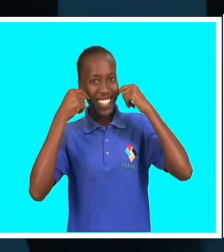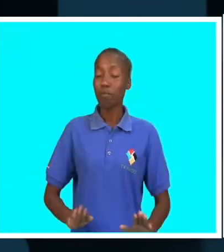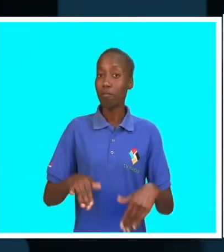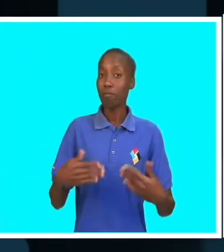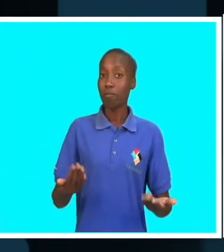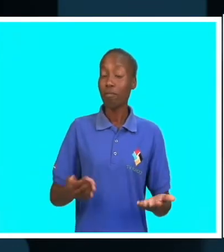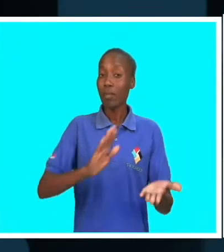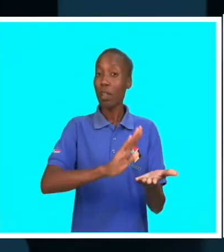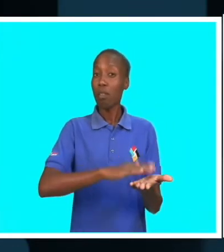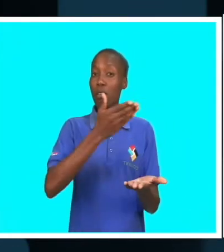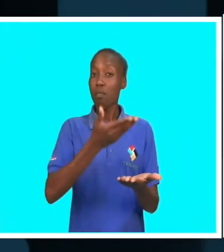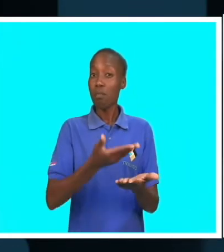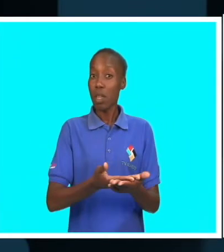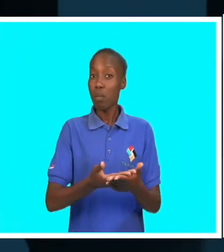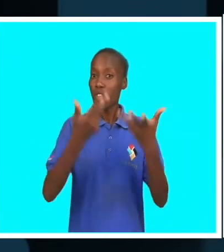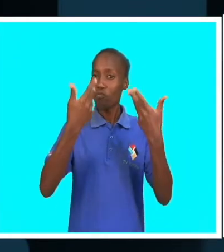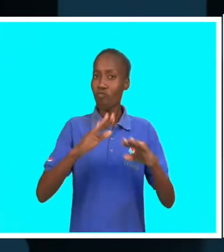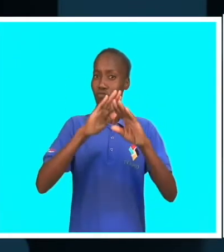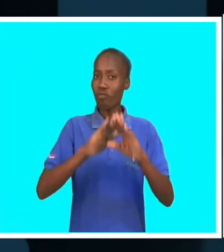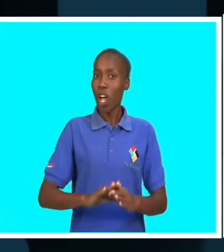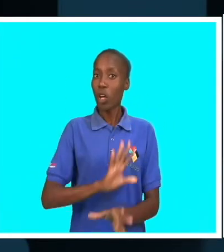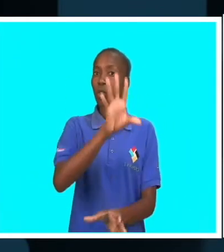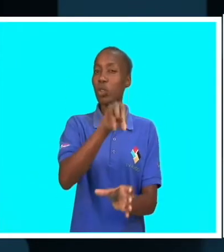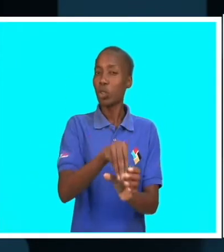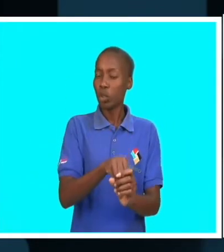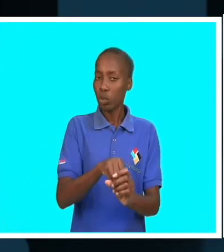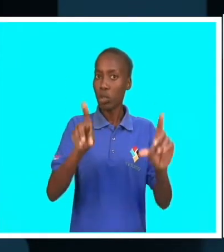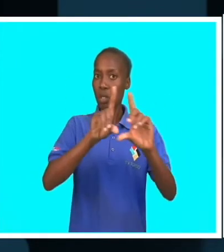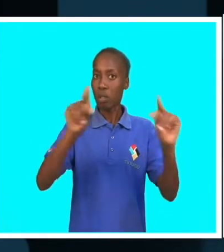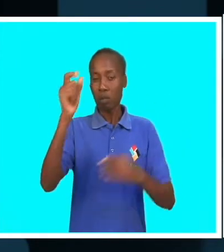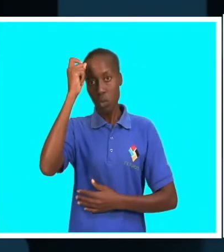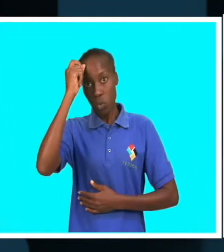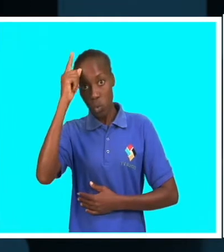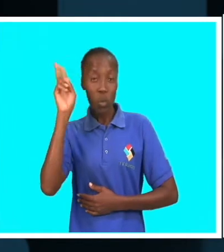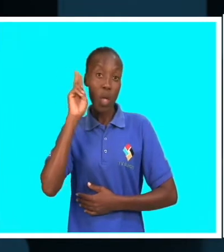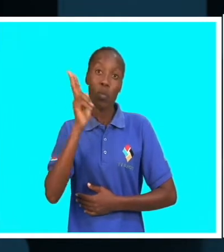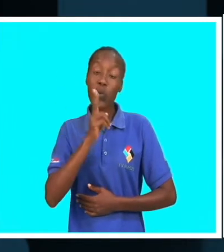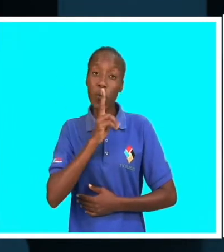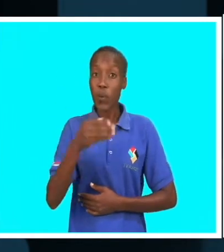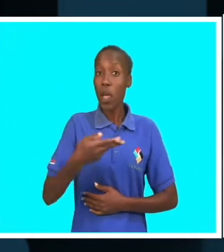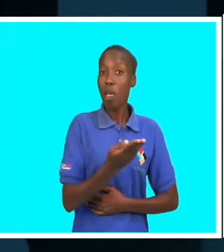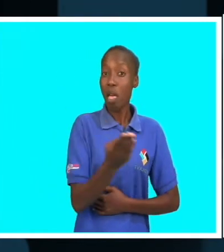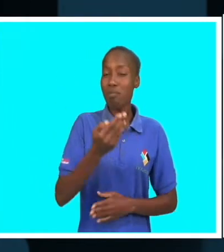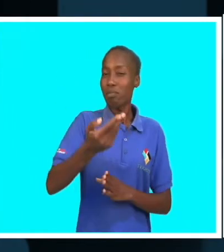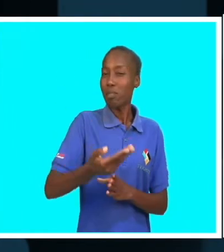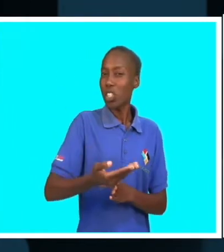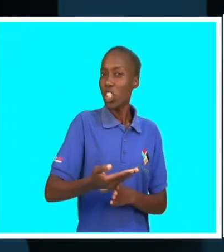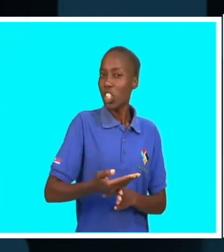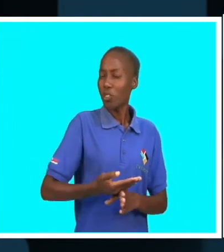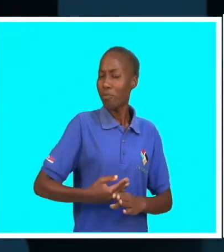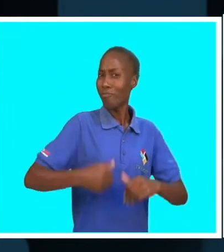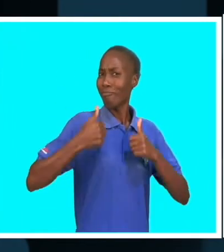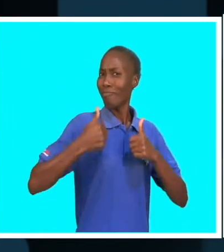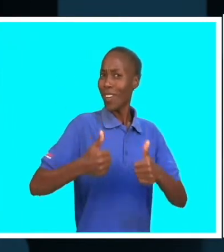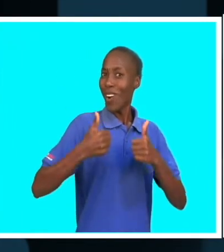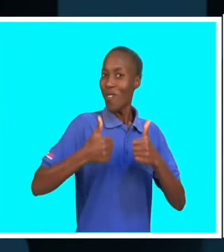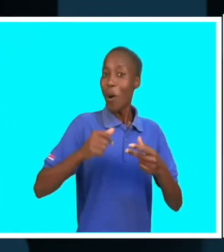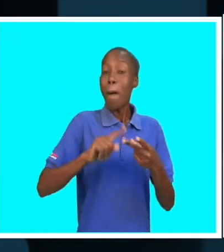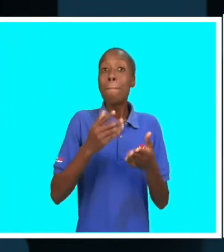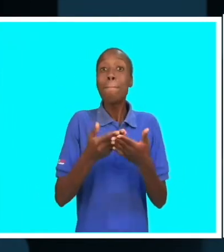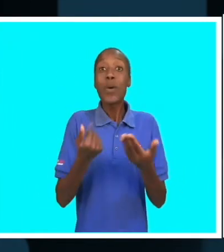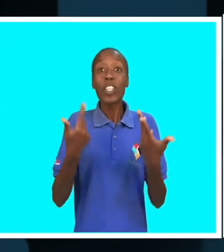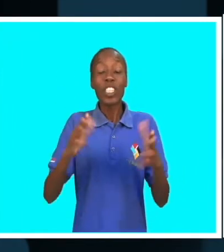alegria. Para as intérpretes que garantiram a aproximação entre as obras de arte e os surdos, esta foi uma experiência agradável.